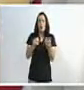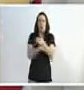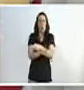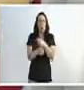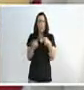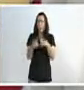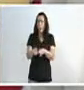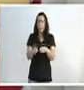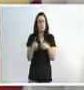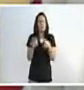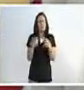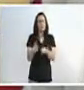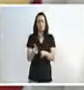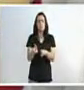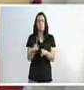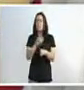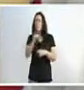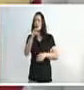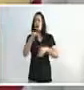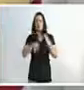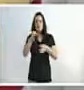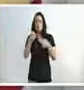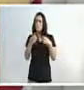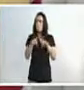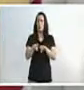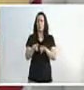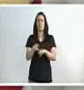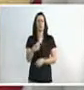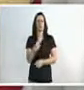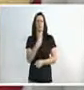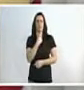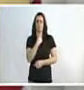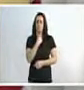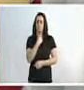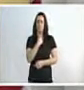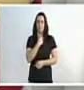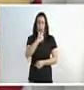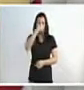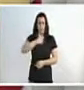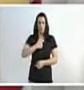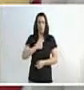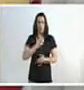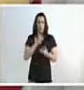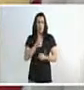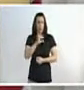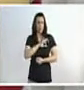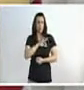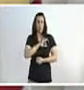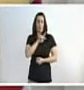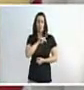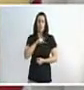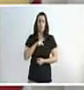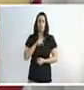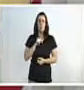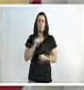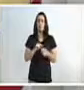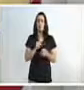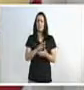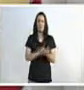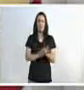até o judiciário contra, porque não pode alguém receber salário público sem ter uma função pública. De